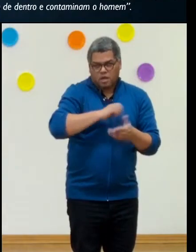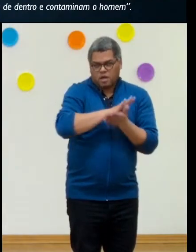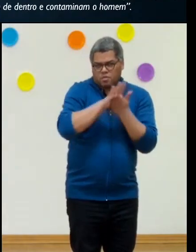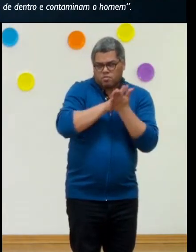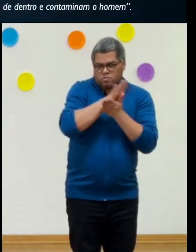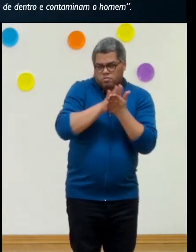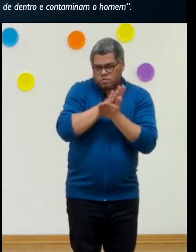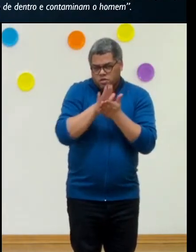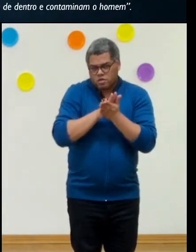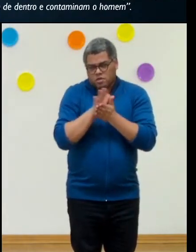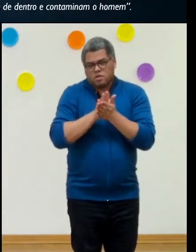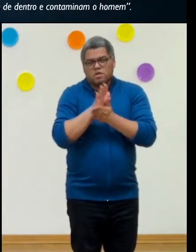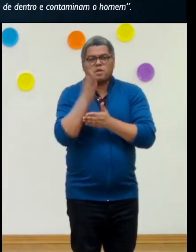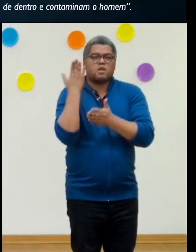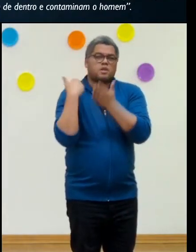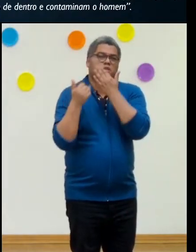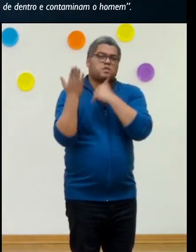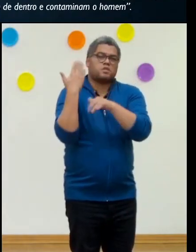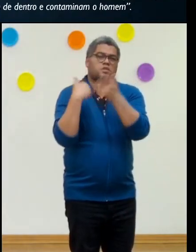assim,